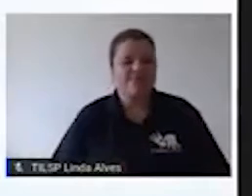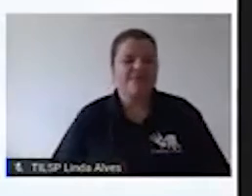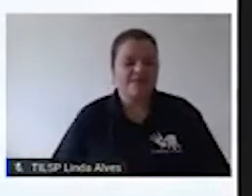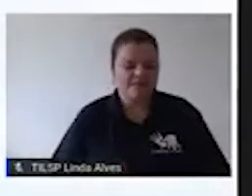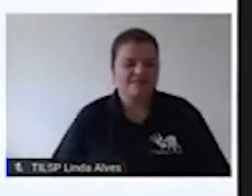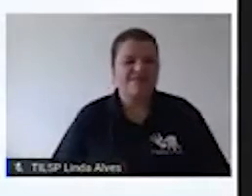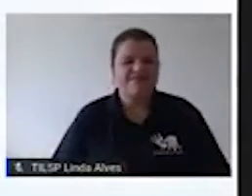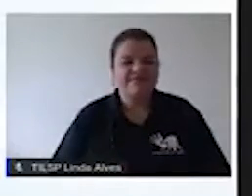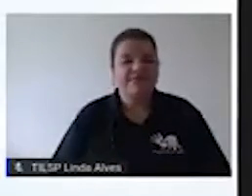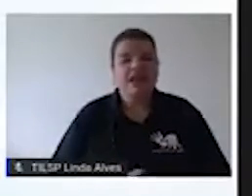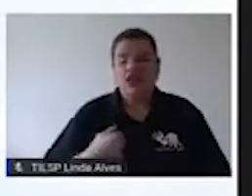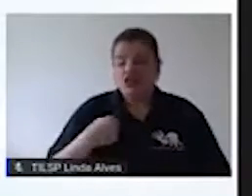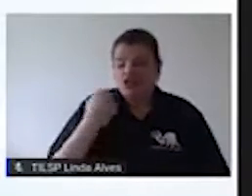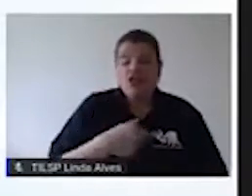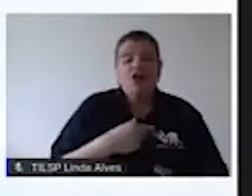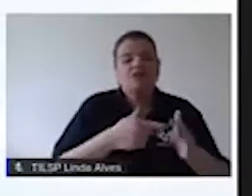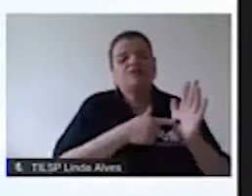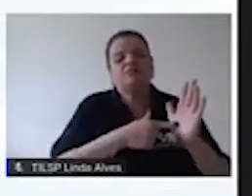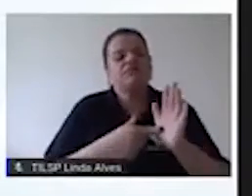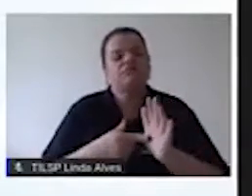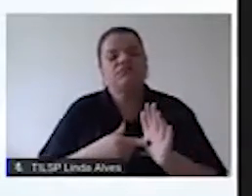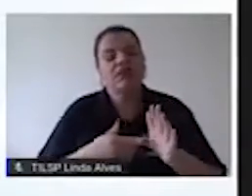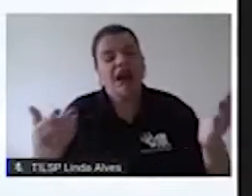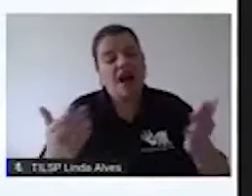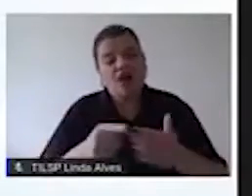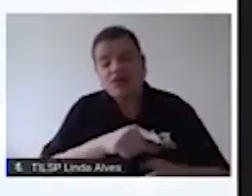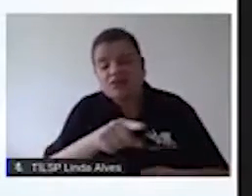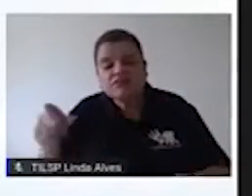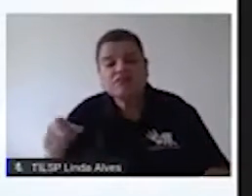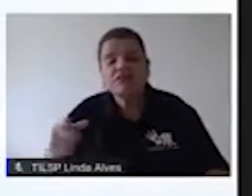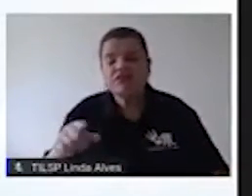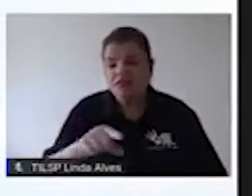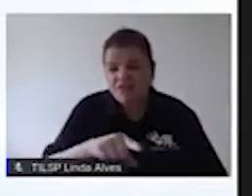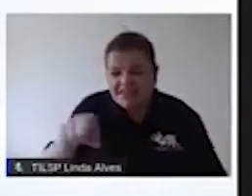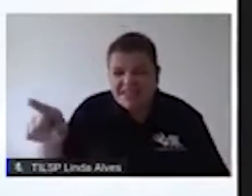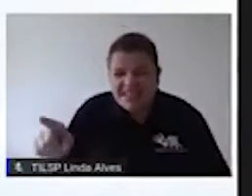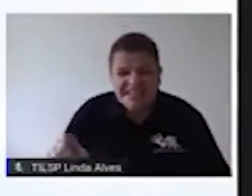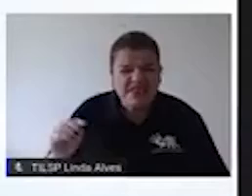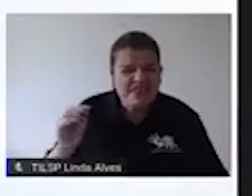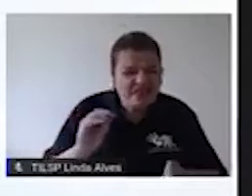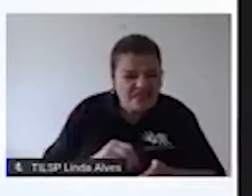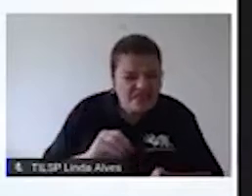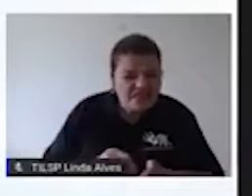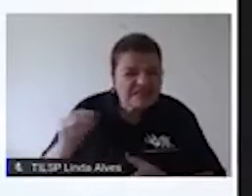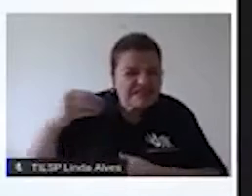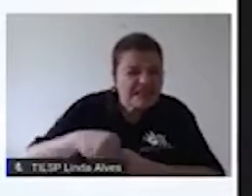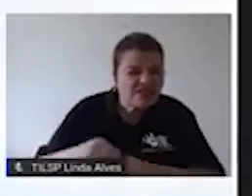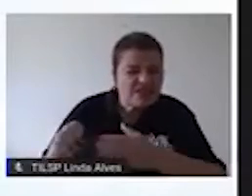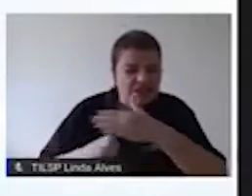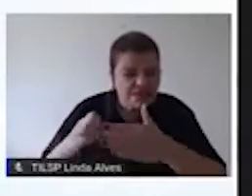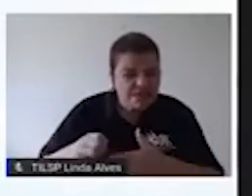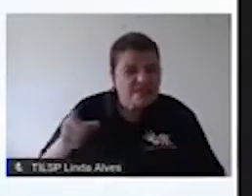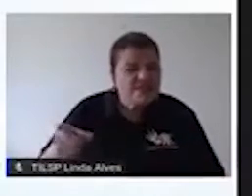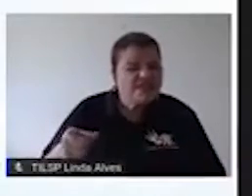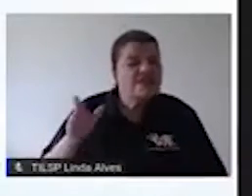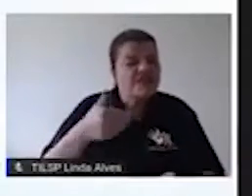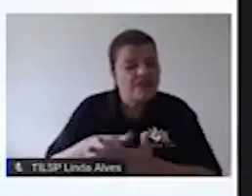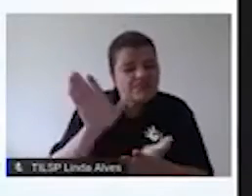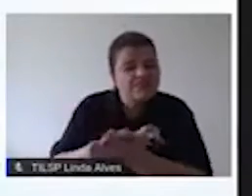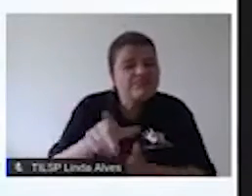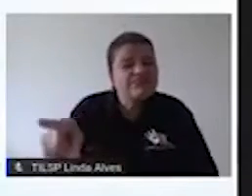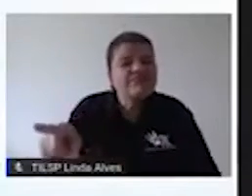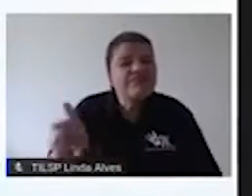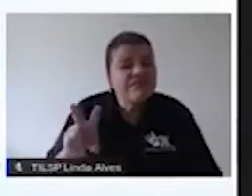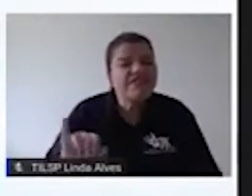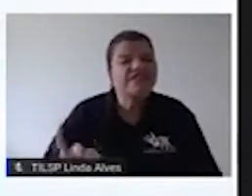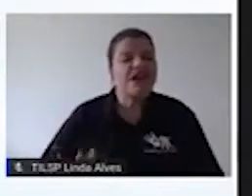né, representado por não estar aplicando medidas de coibir esse tipo de coisa na sua empresa. Né? Você não